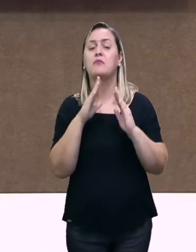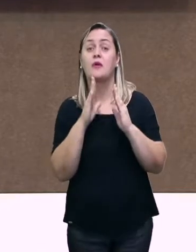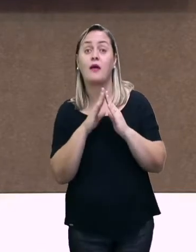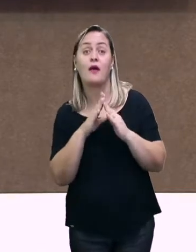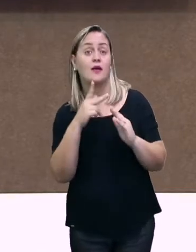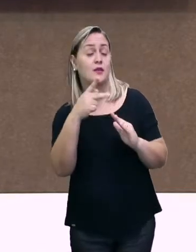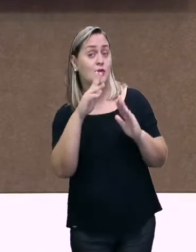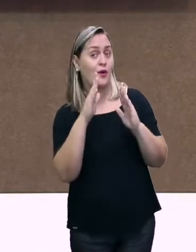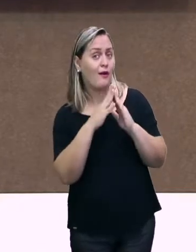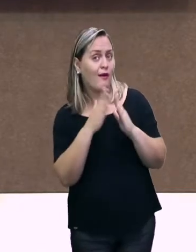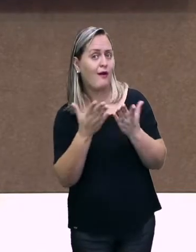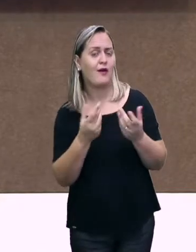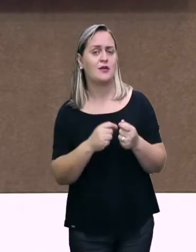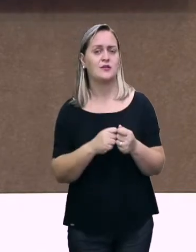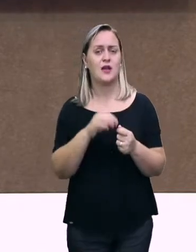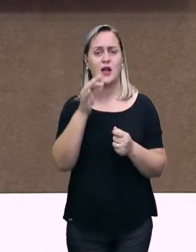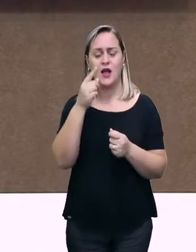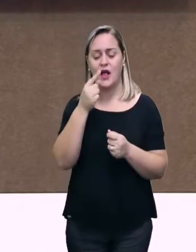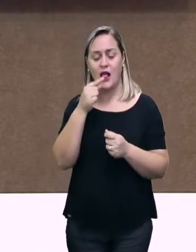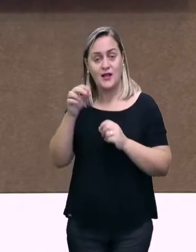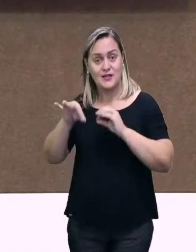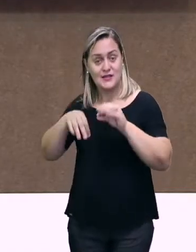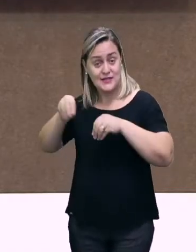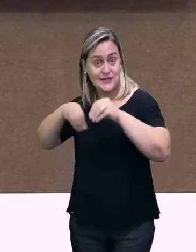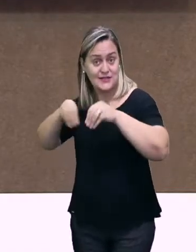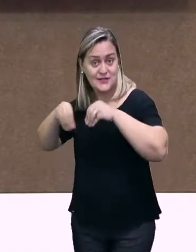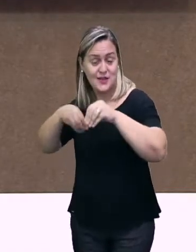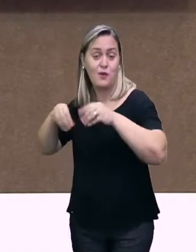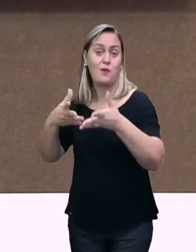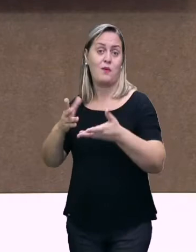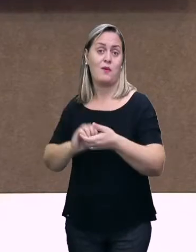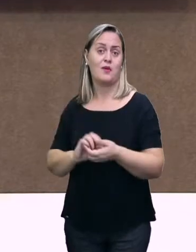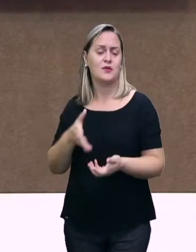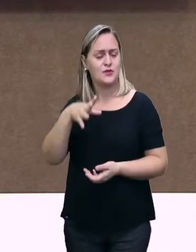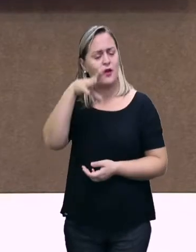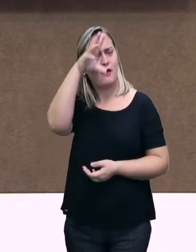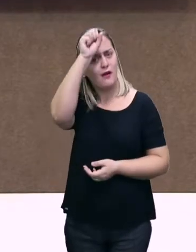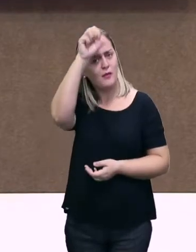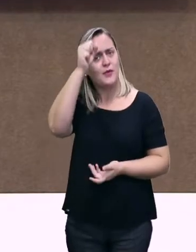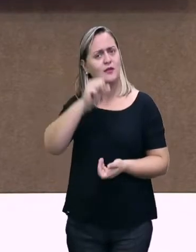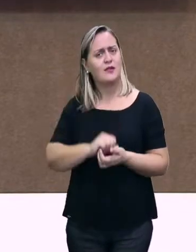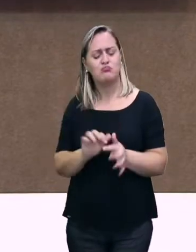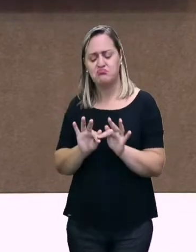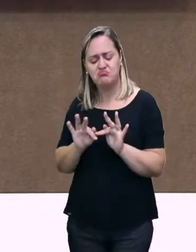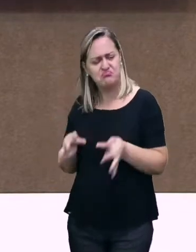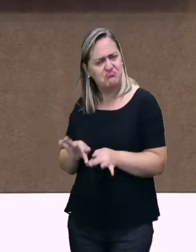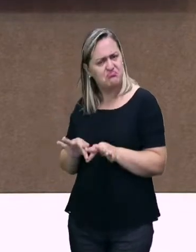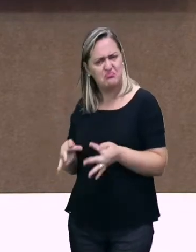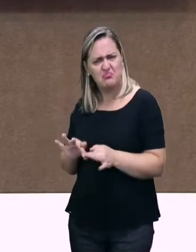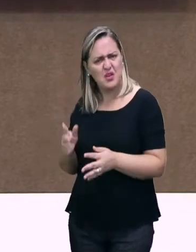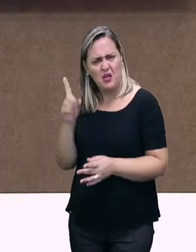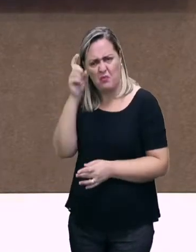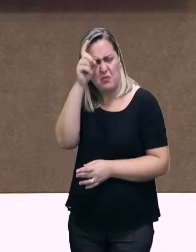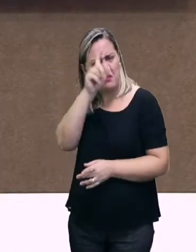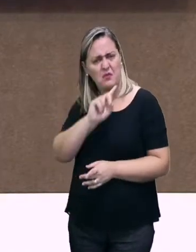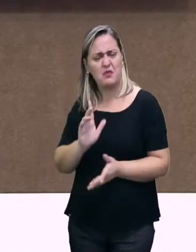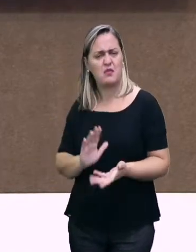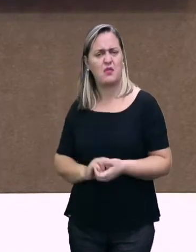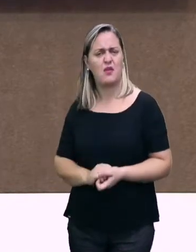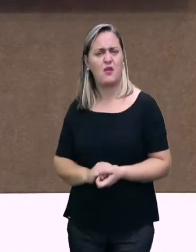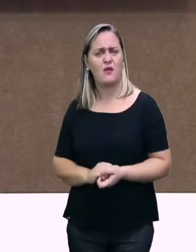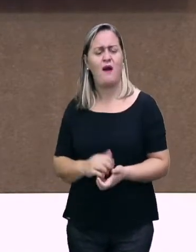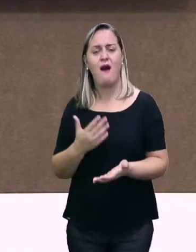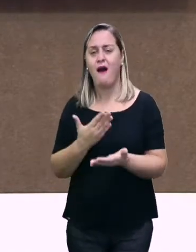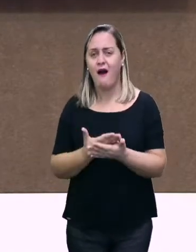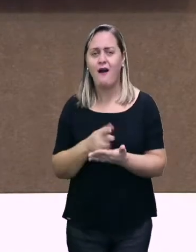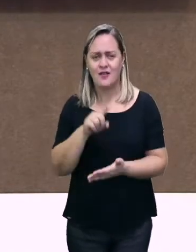fazer uma de sacola com papel e era muito simples. Eu lembro, não sei se você lembra, né, que essa aula foi tão